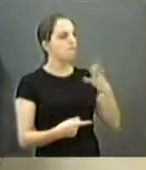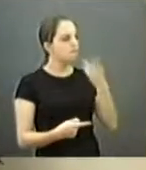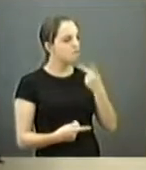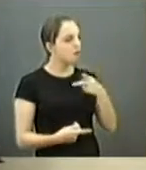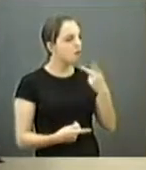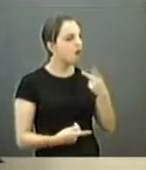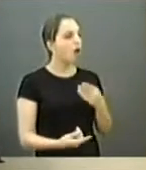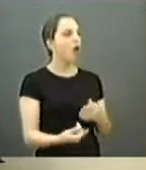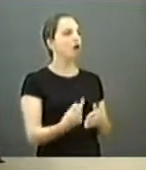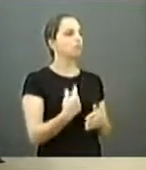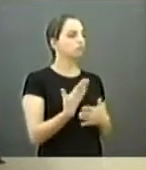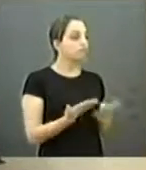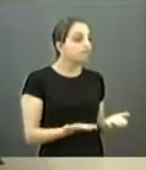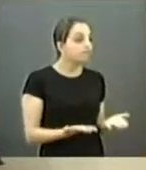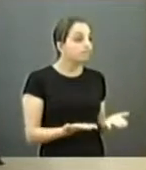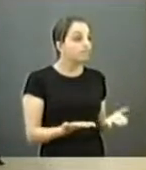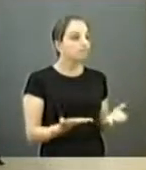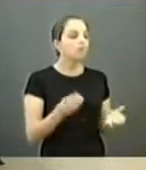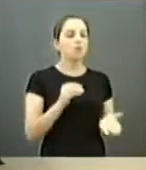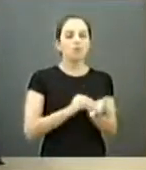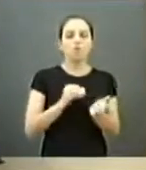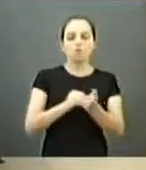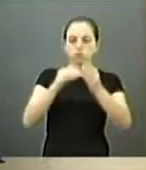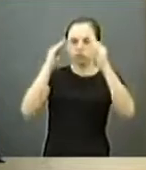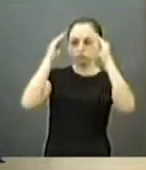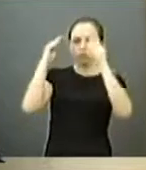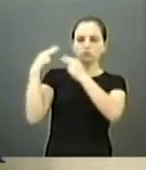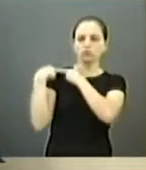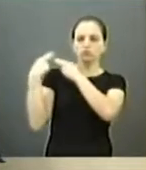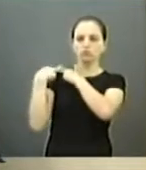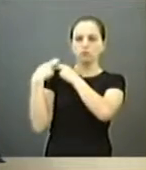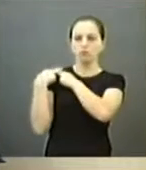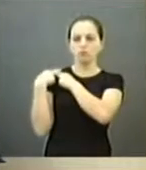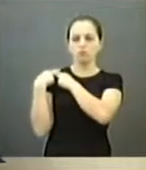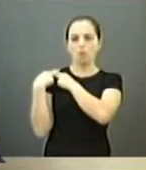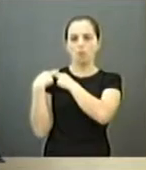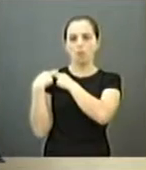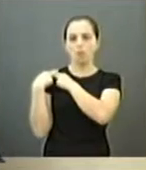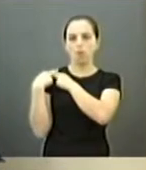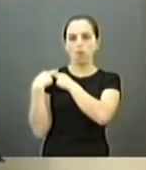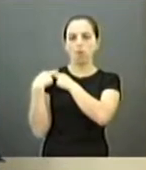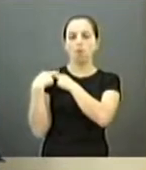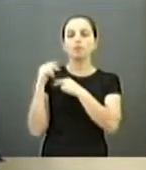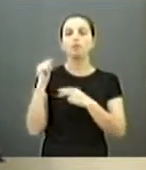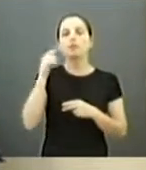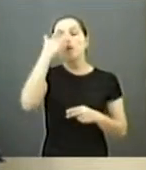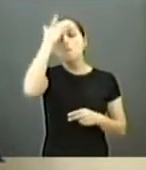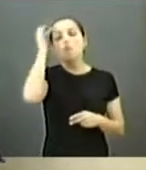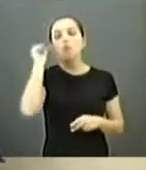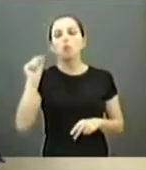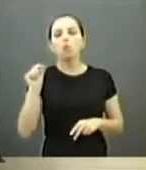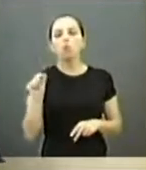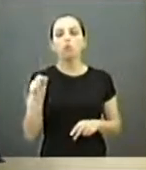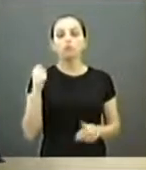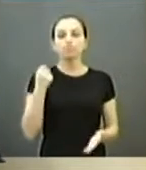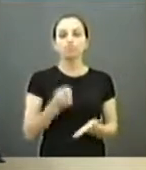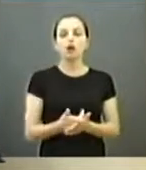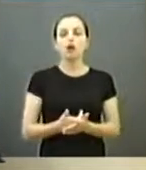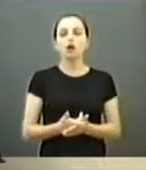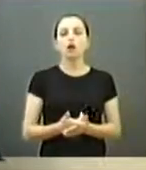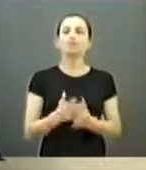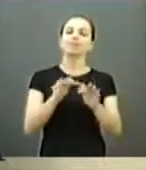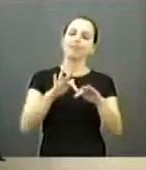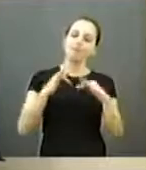porque me falaram. Falta de responsabilidade. E quem paga? As famílias de